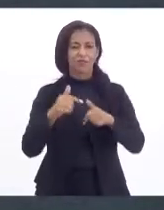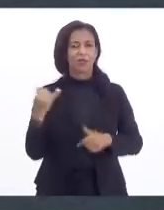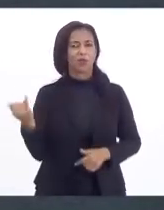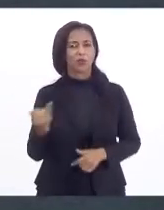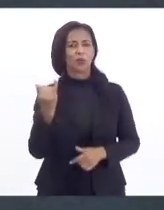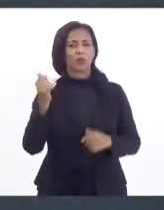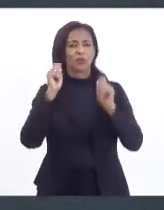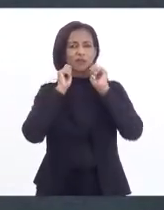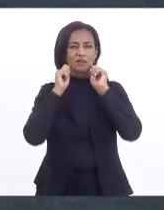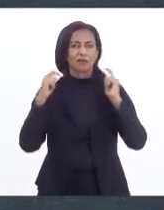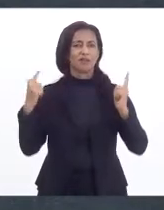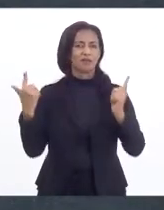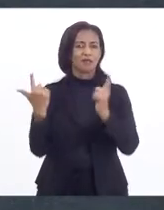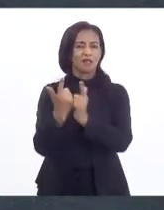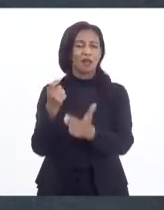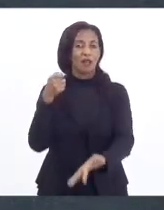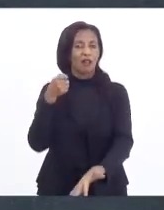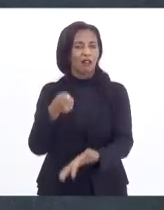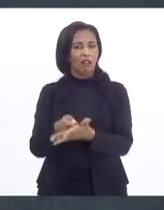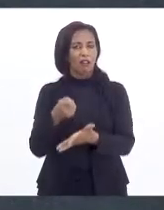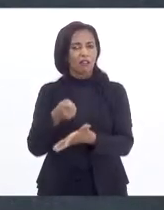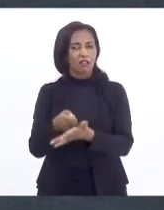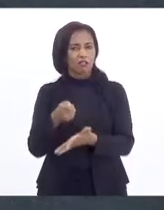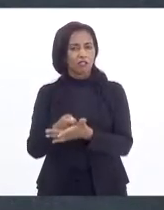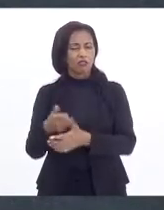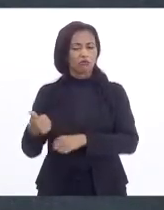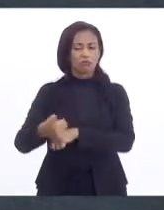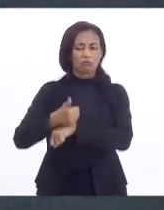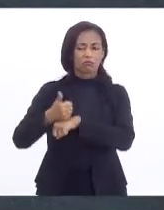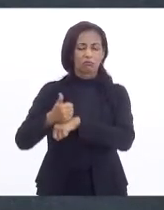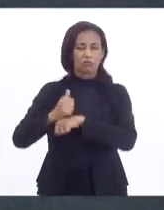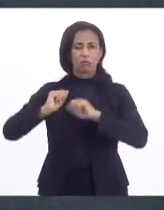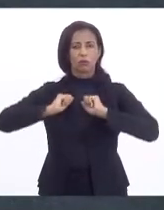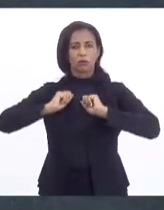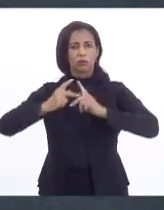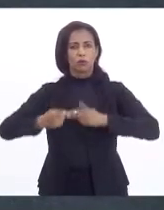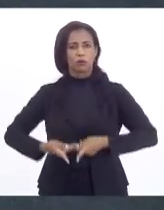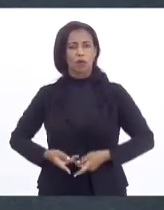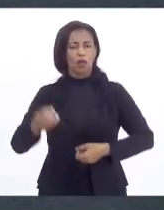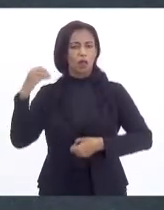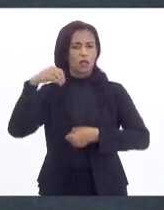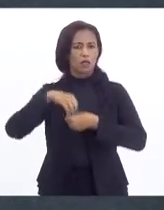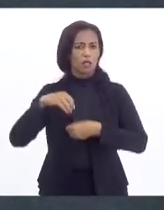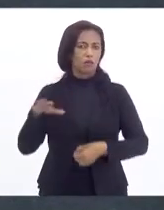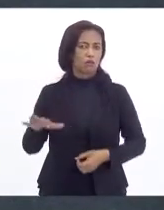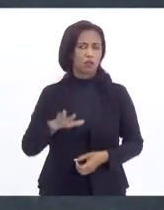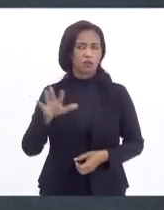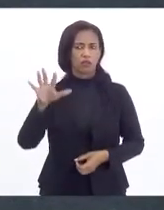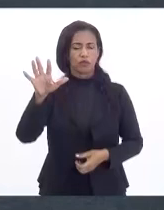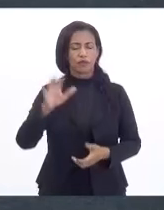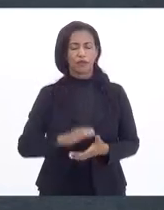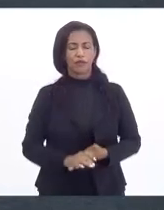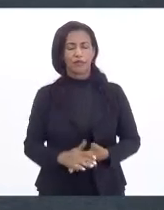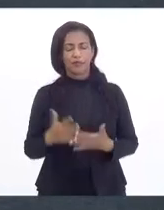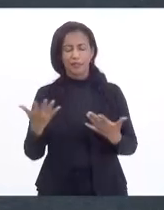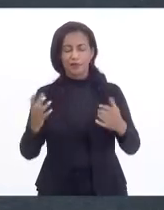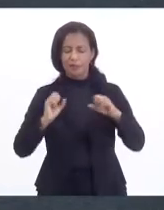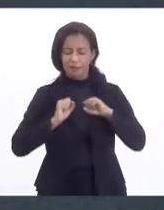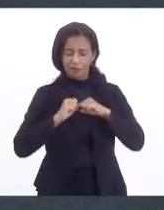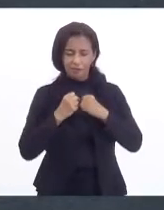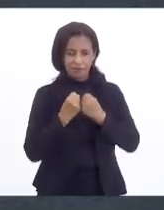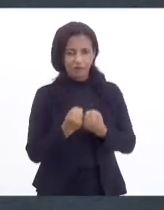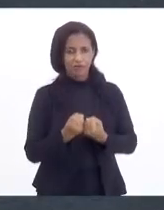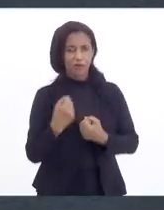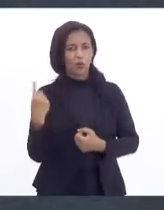Assembleia Legislativa, garantindo aí dignidade humana dentro das favelas. Então, deixar aqui reforçada